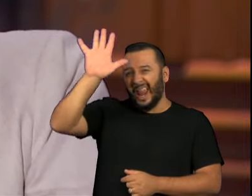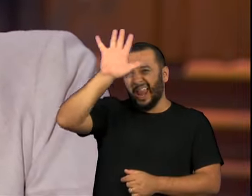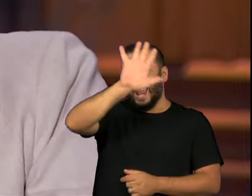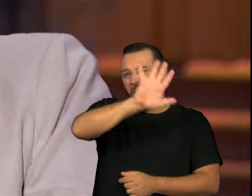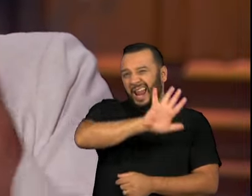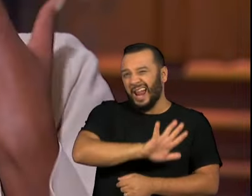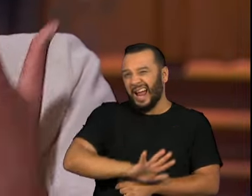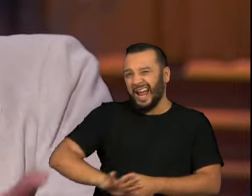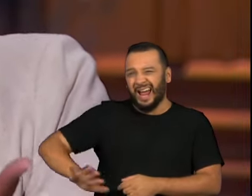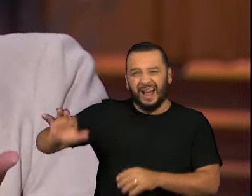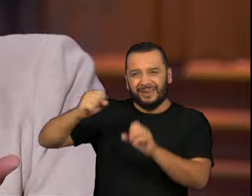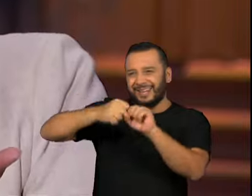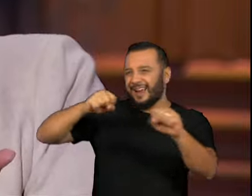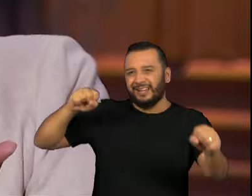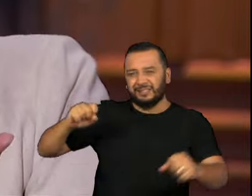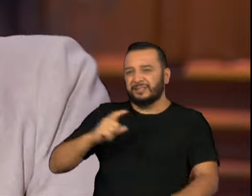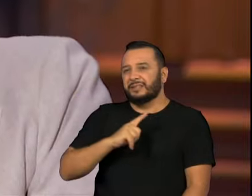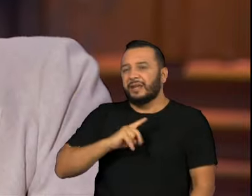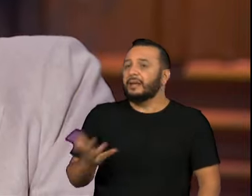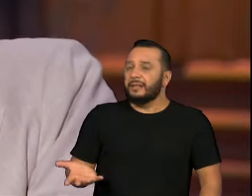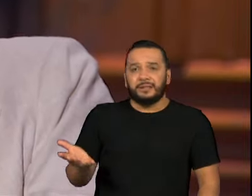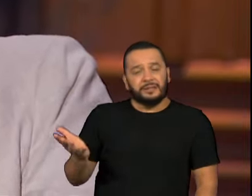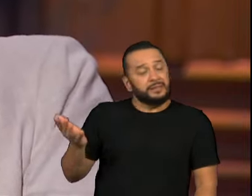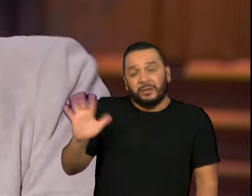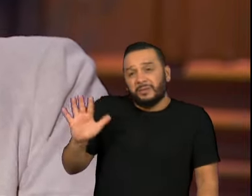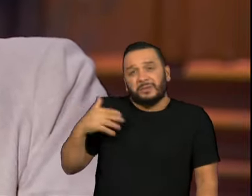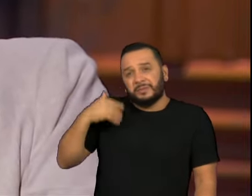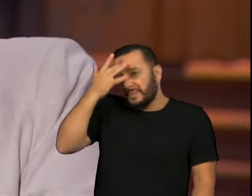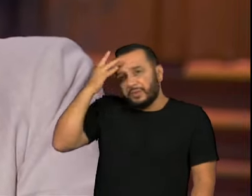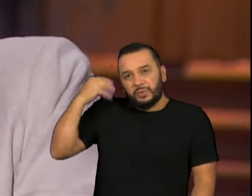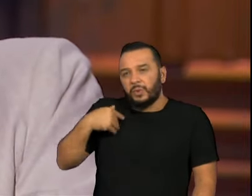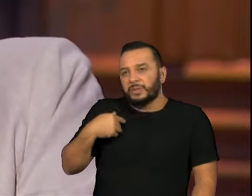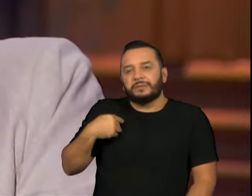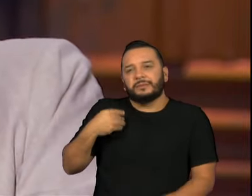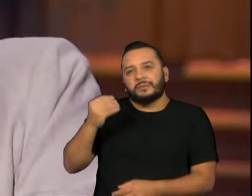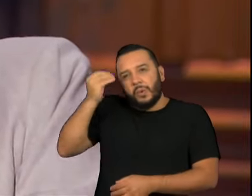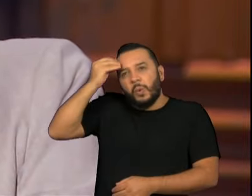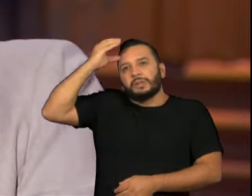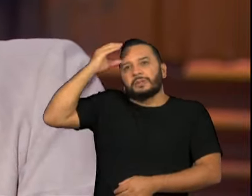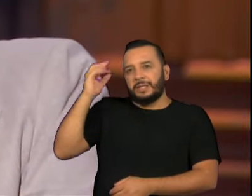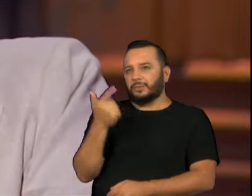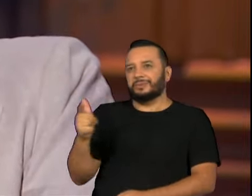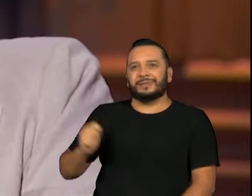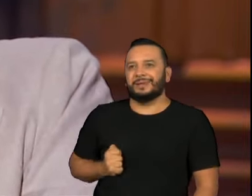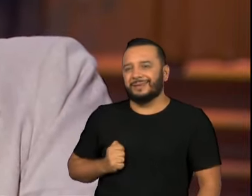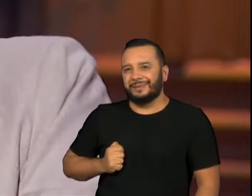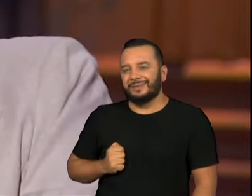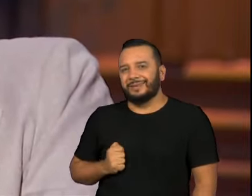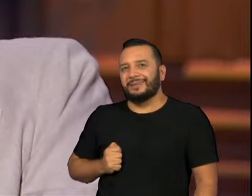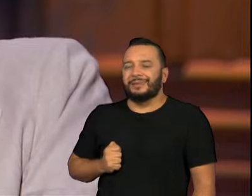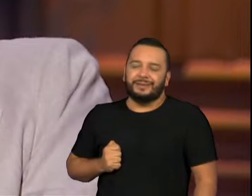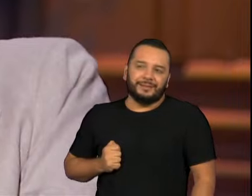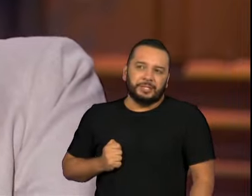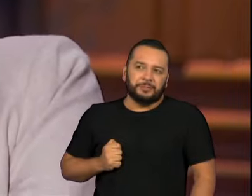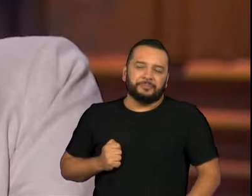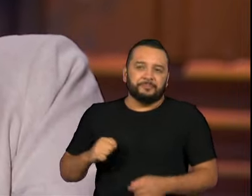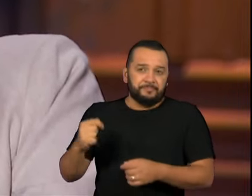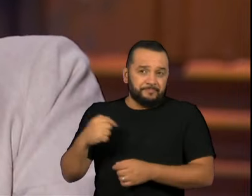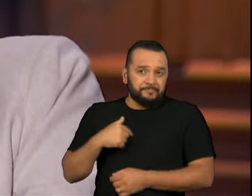muitas pessoas não têm acesso às mesmas reflexões Então nesse sentido eu não me Furto a debater com pessoas que eu